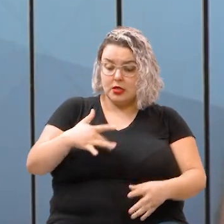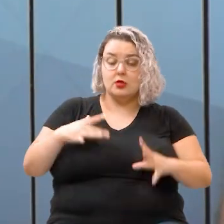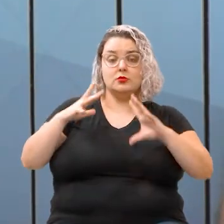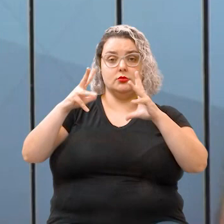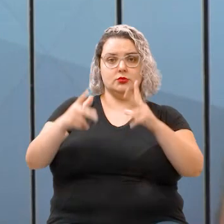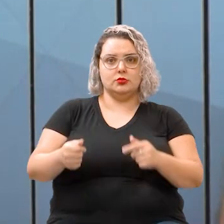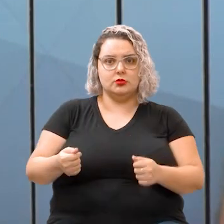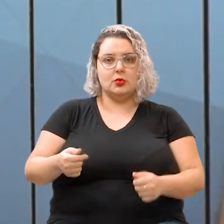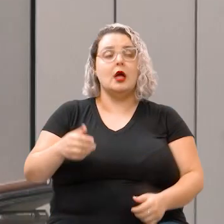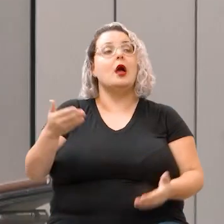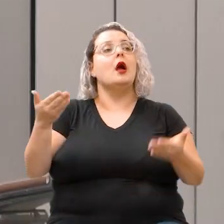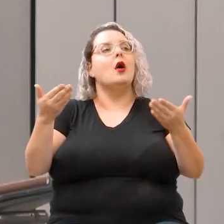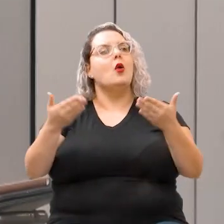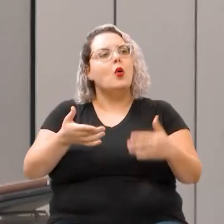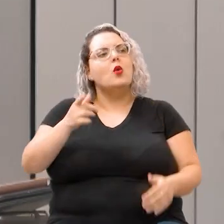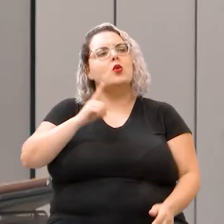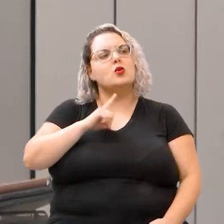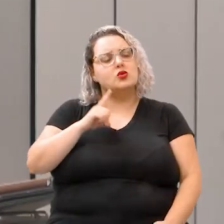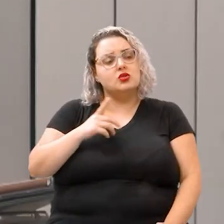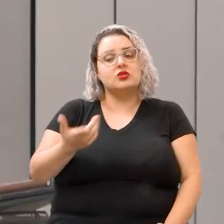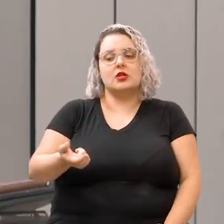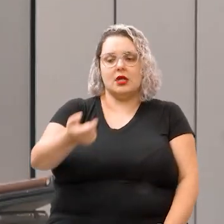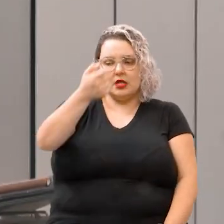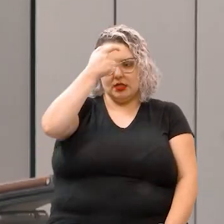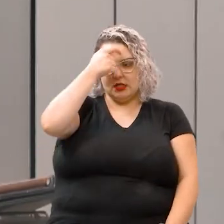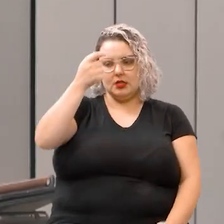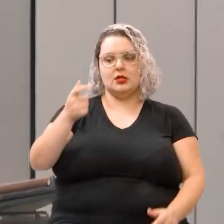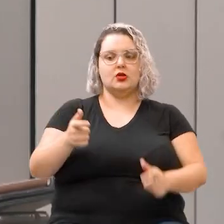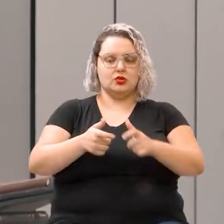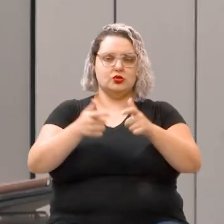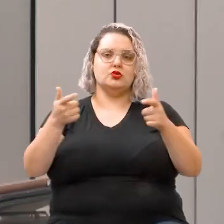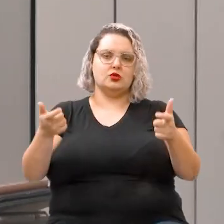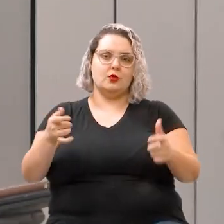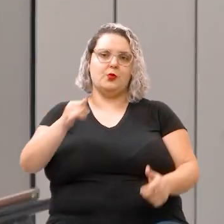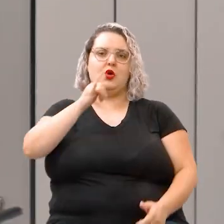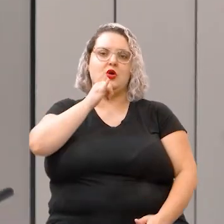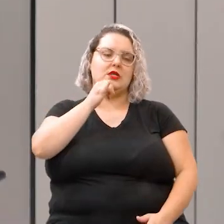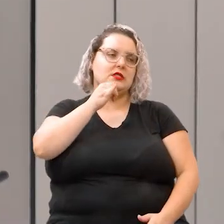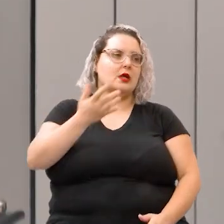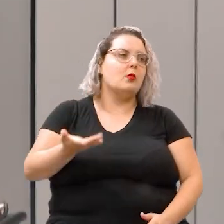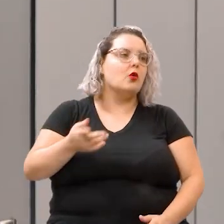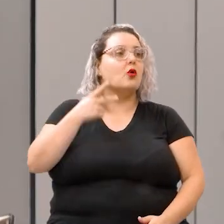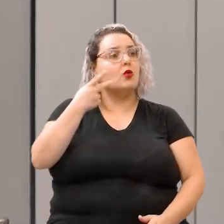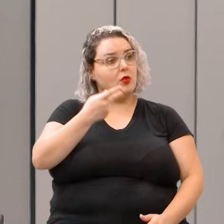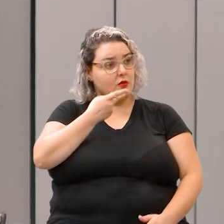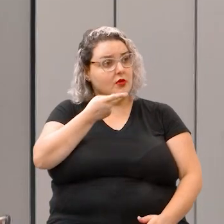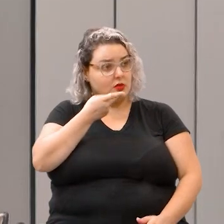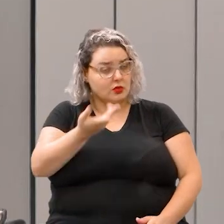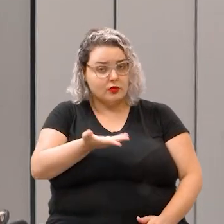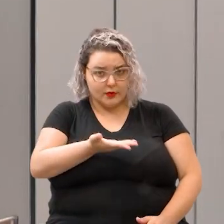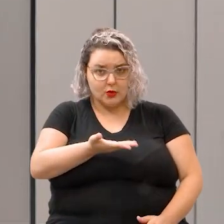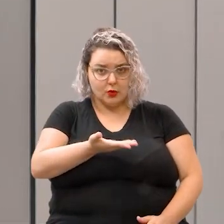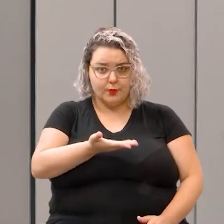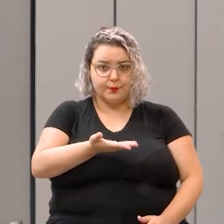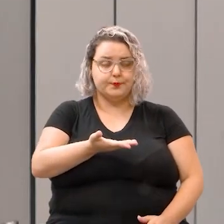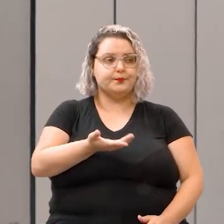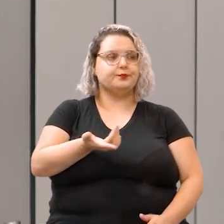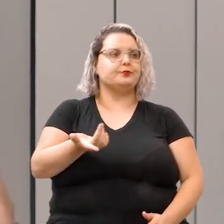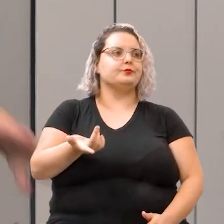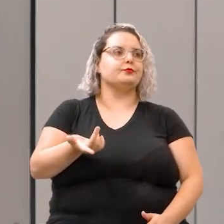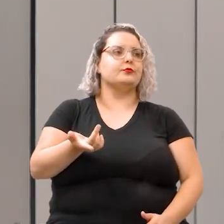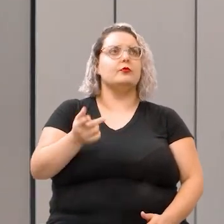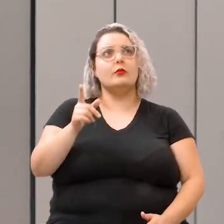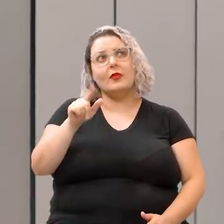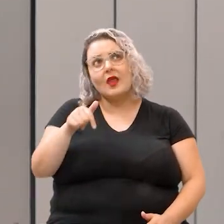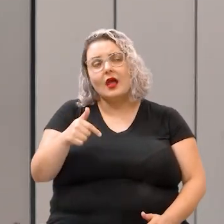todo. Hoje existe essa consciência maior de que, por exemplo, aquilo que o vereador falou, né, da questão de